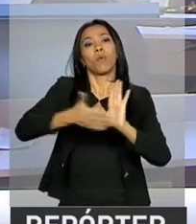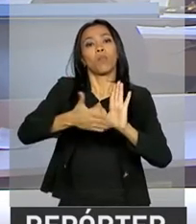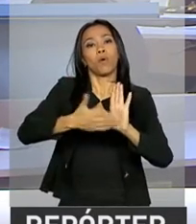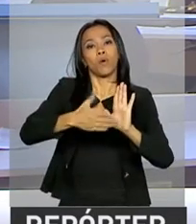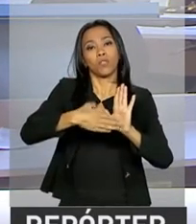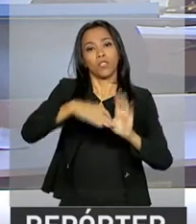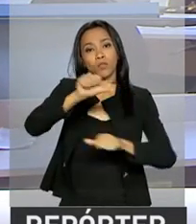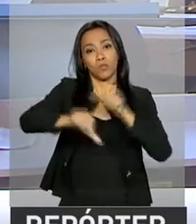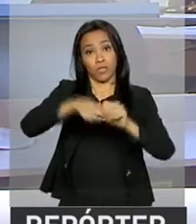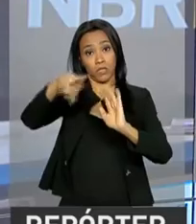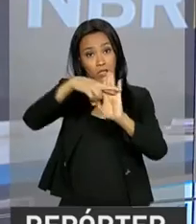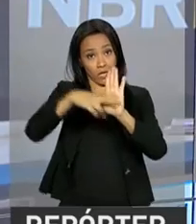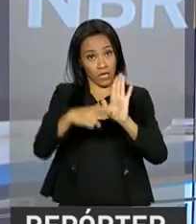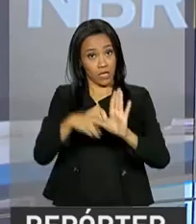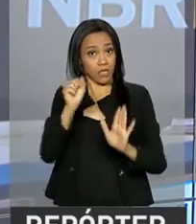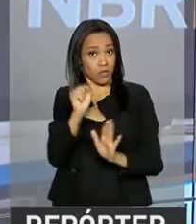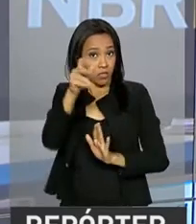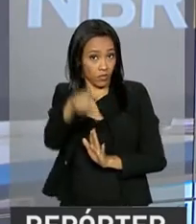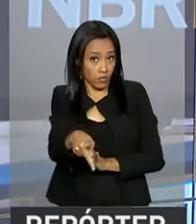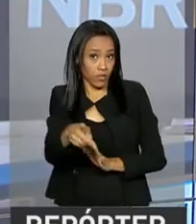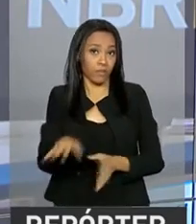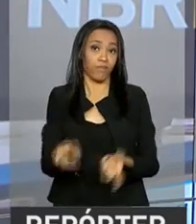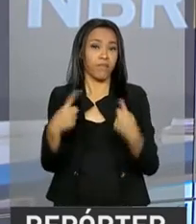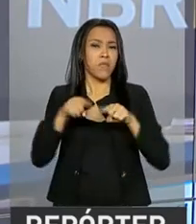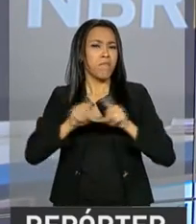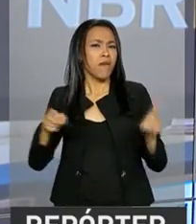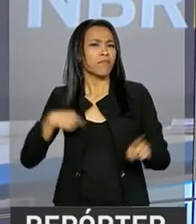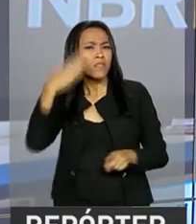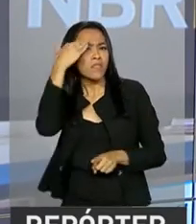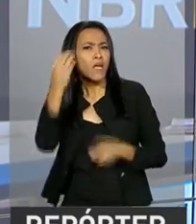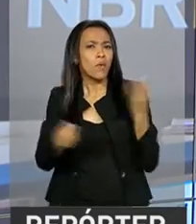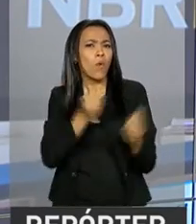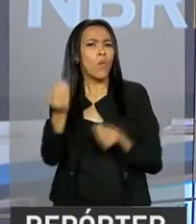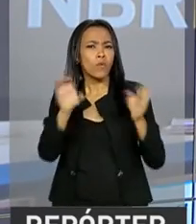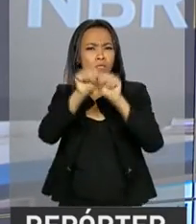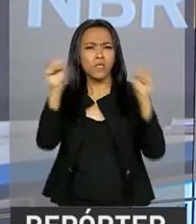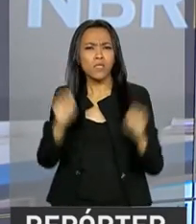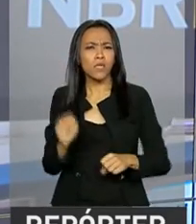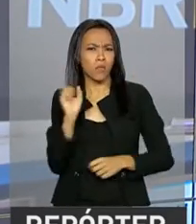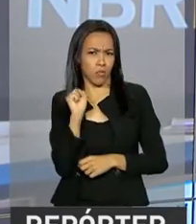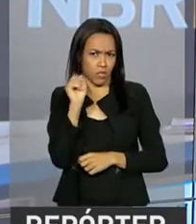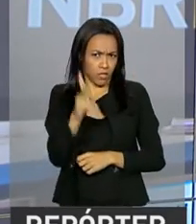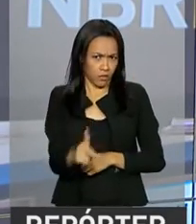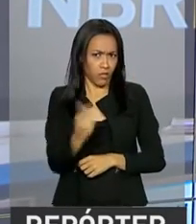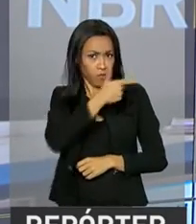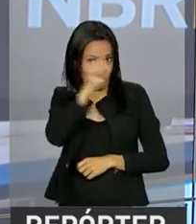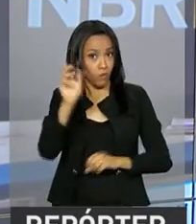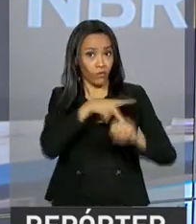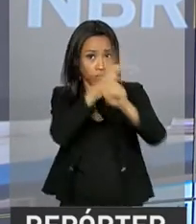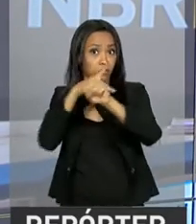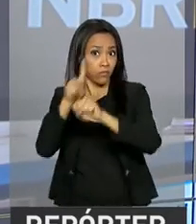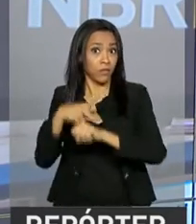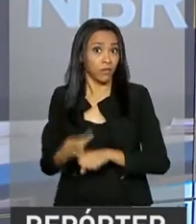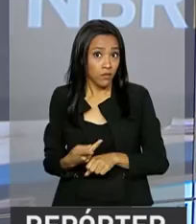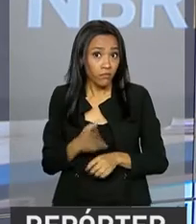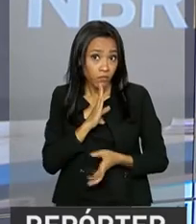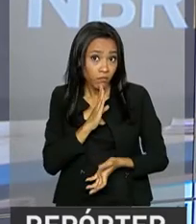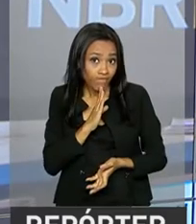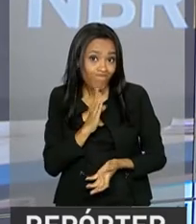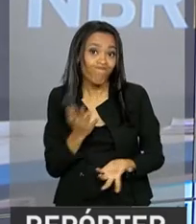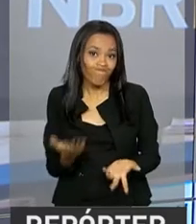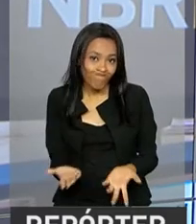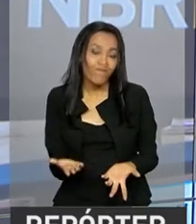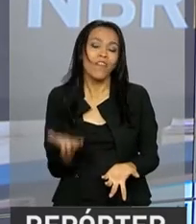da Previdência. Mas você sabe como funciona o sistema de aposentadoria em outros